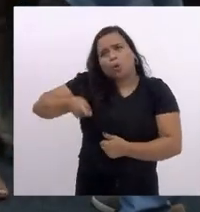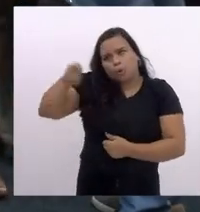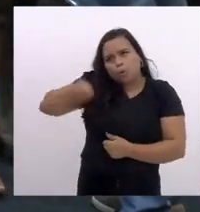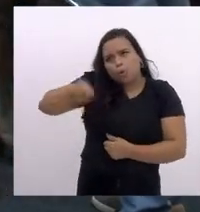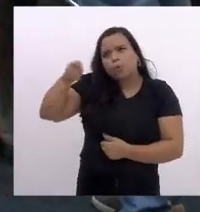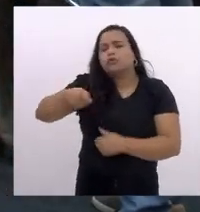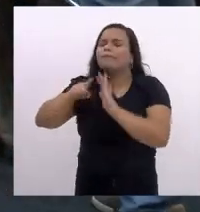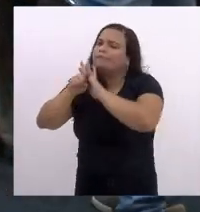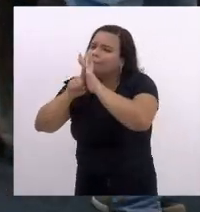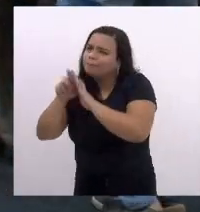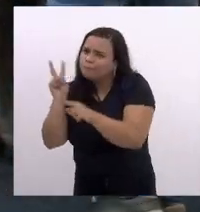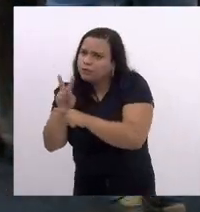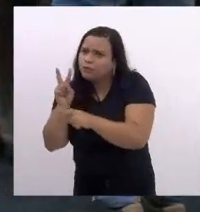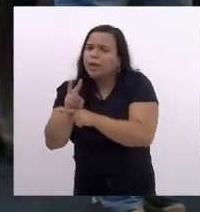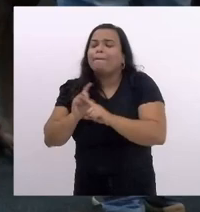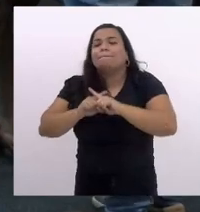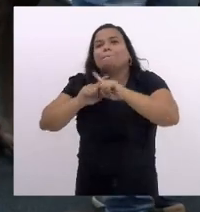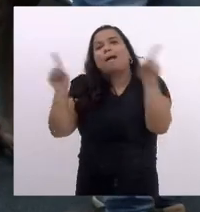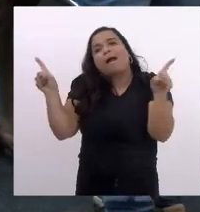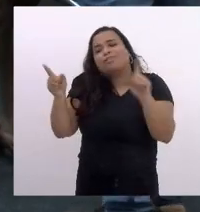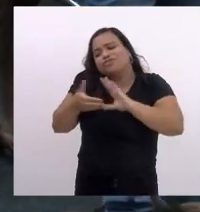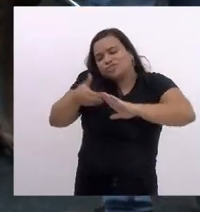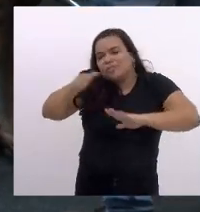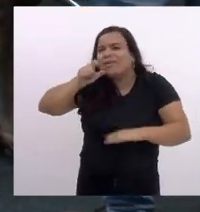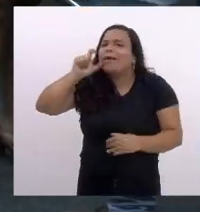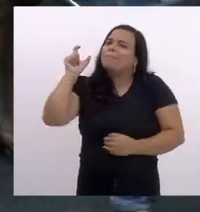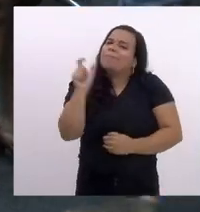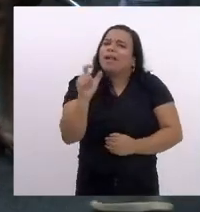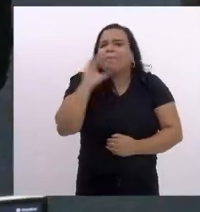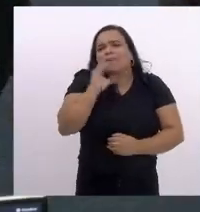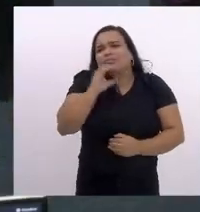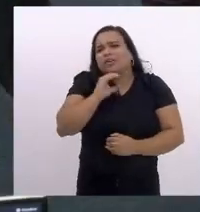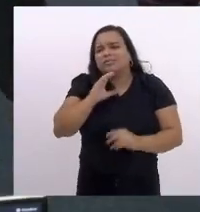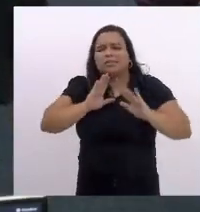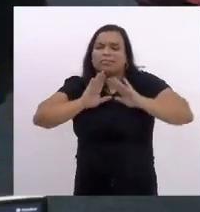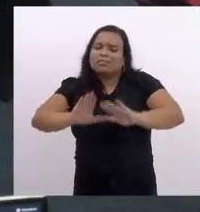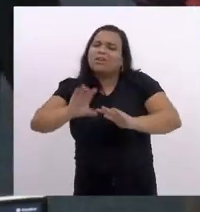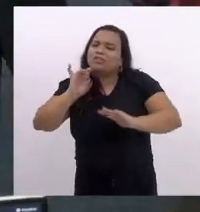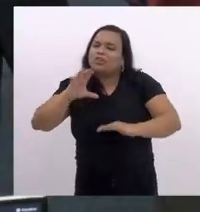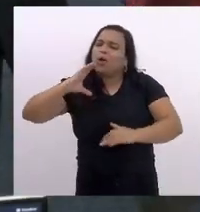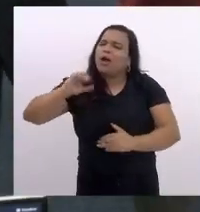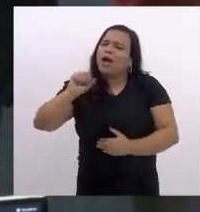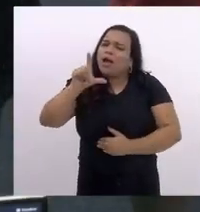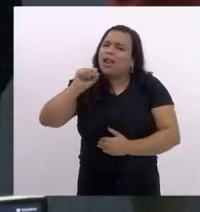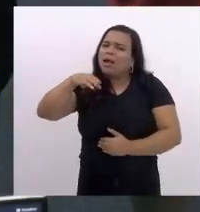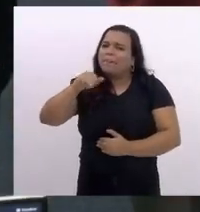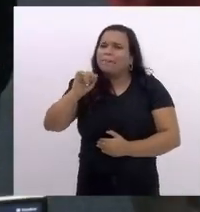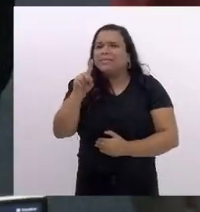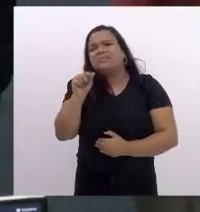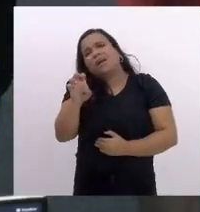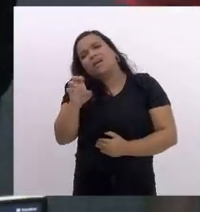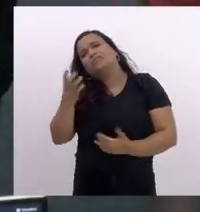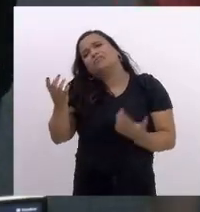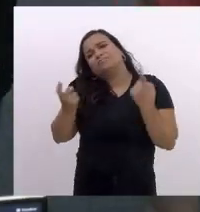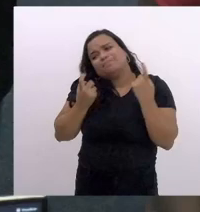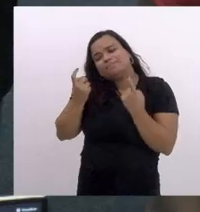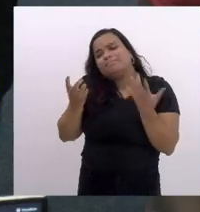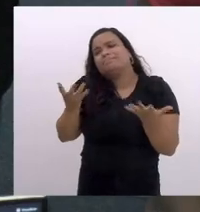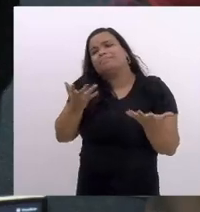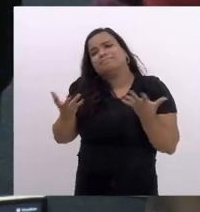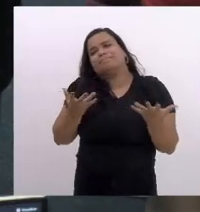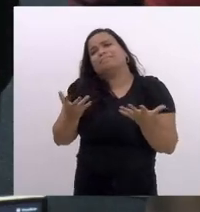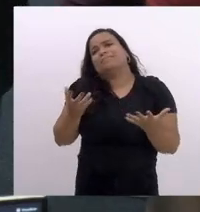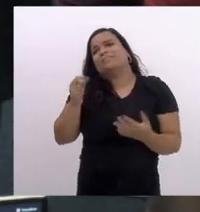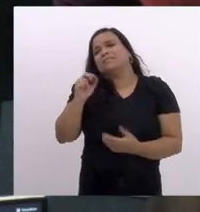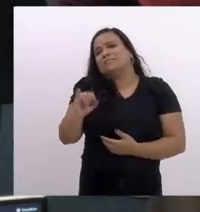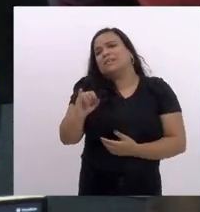efetiva, mas a gente restringir somente na calamidade, presidente, não haver as exigências para que decrete uma